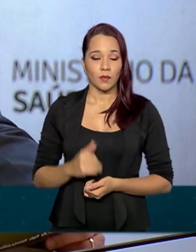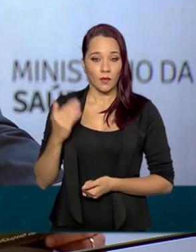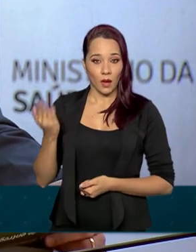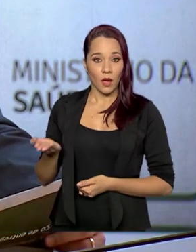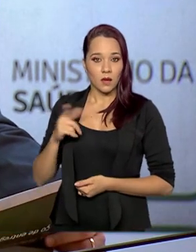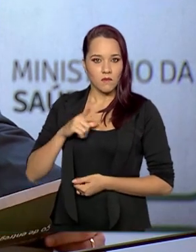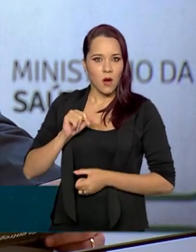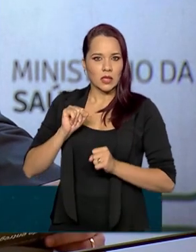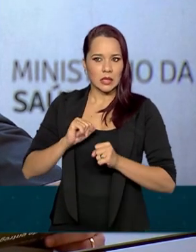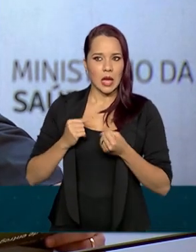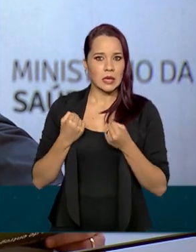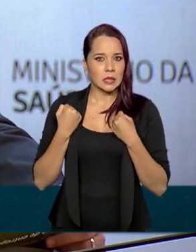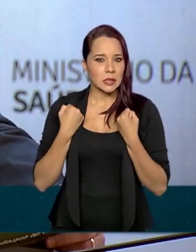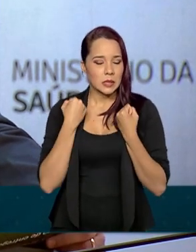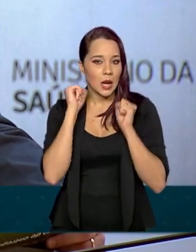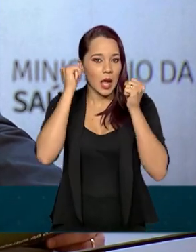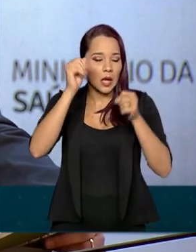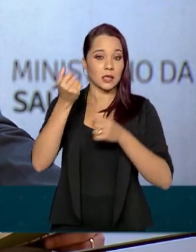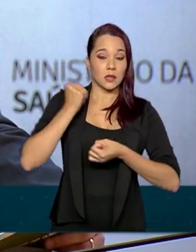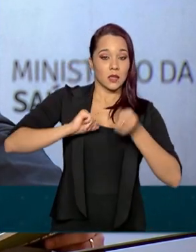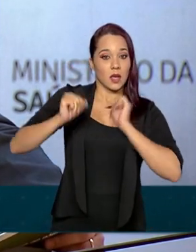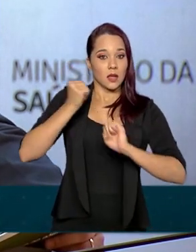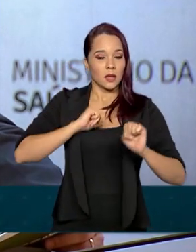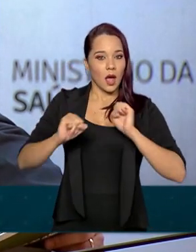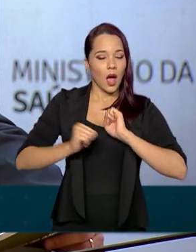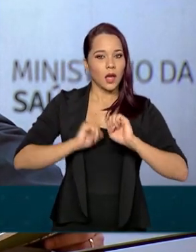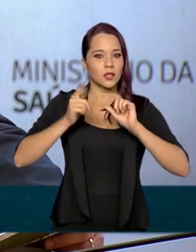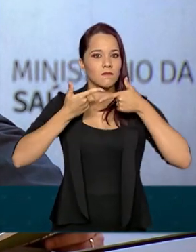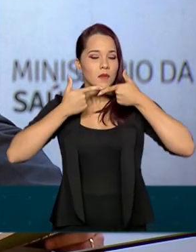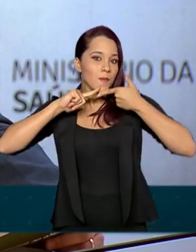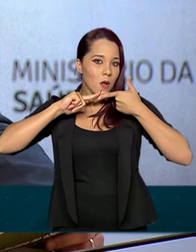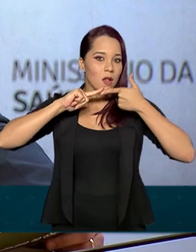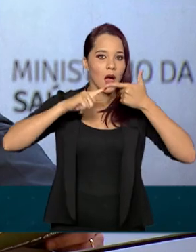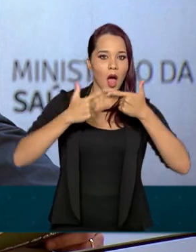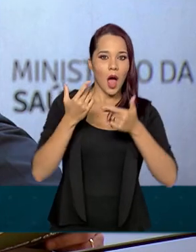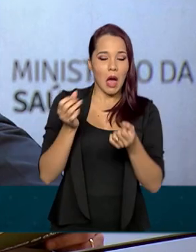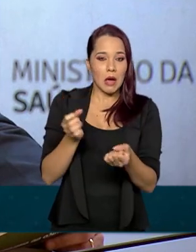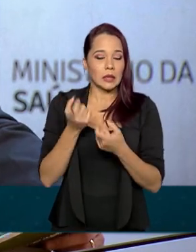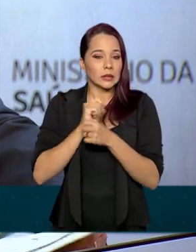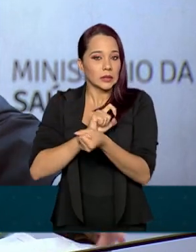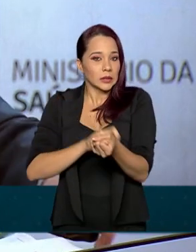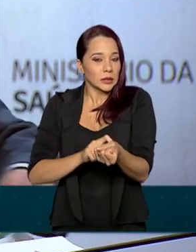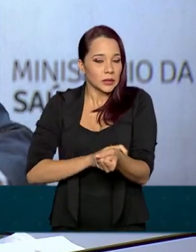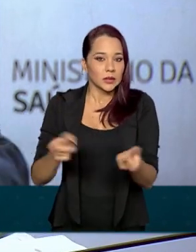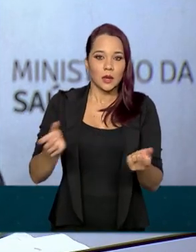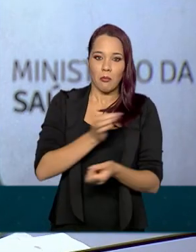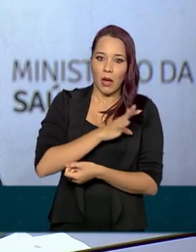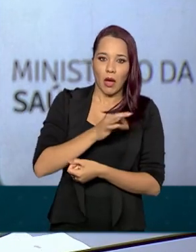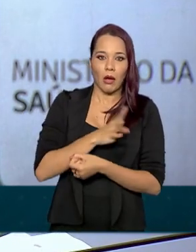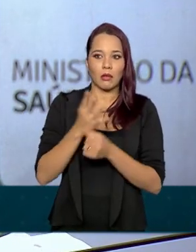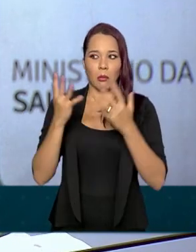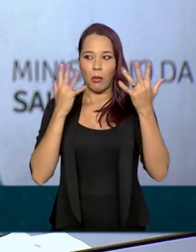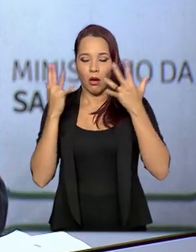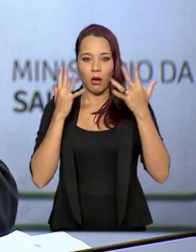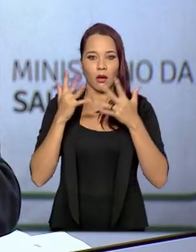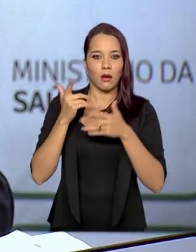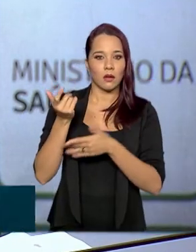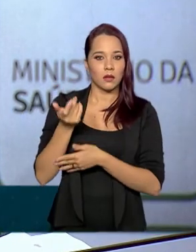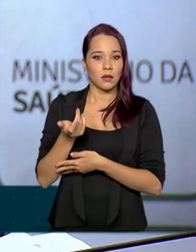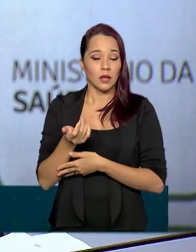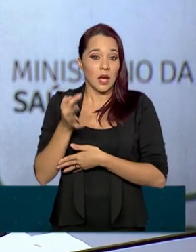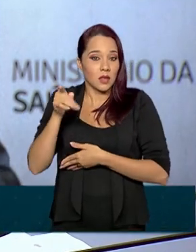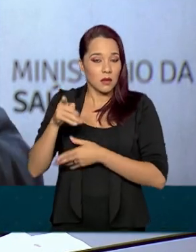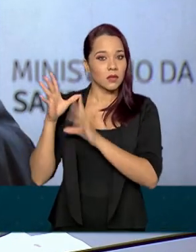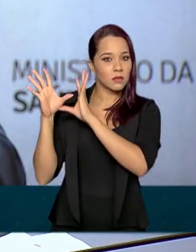situações de estresse, ansiedade, transtorno bipolar, irritação, medo, paranoia, insônia, enfim, várias condições. Diante